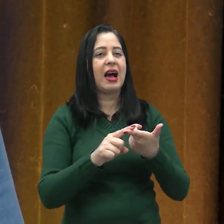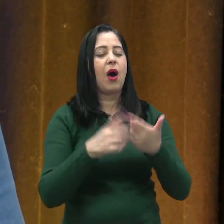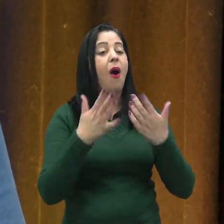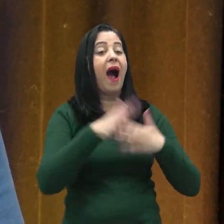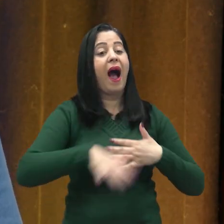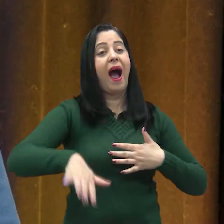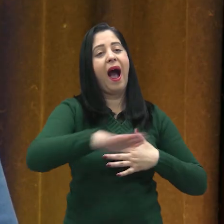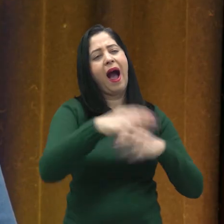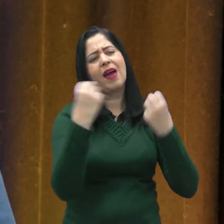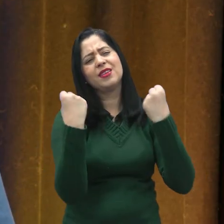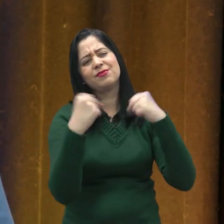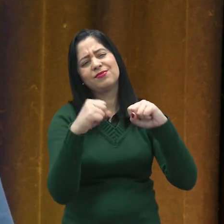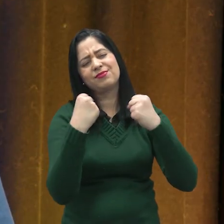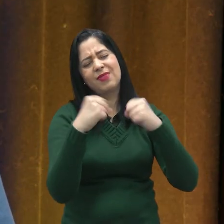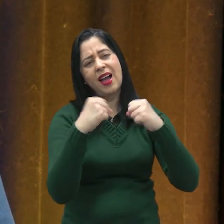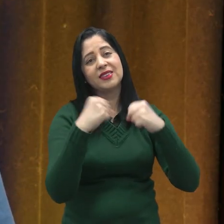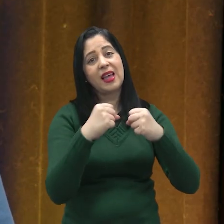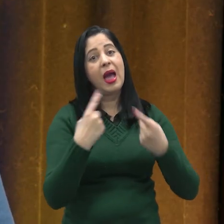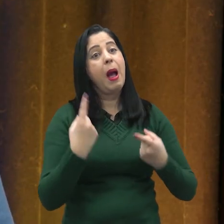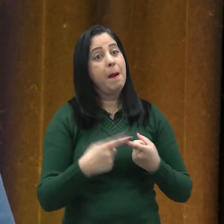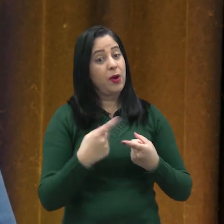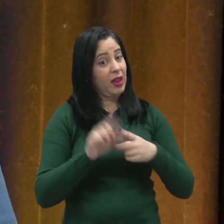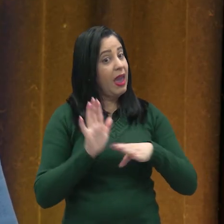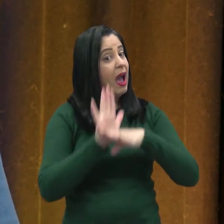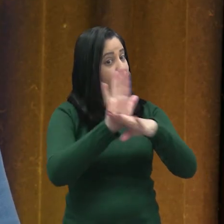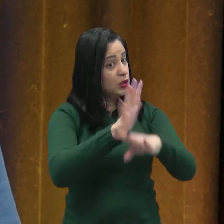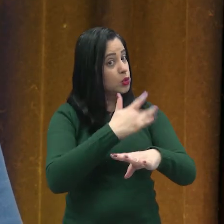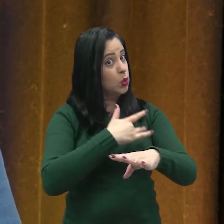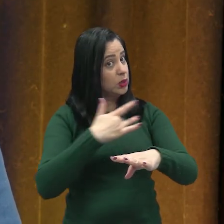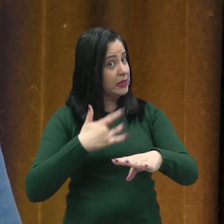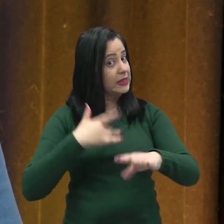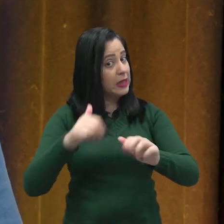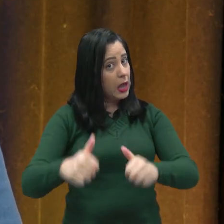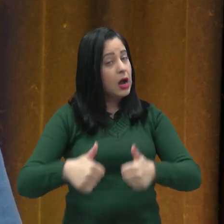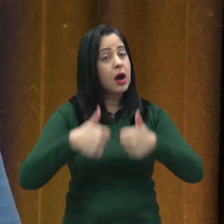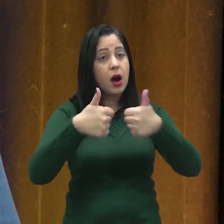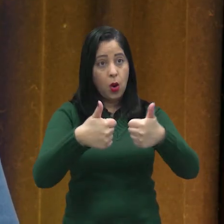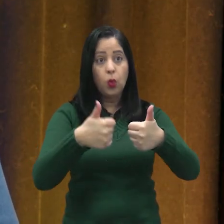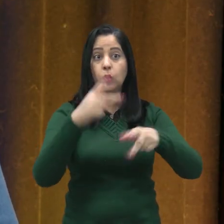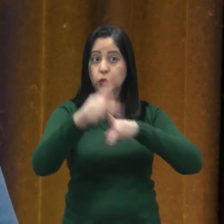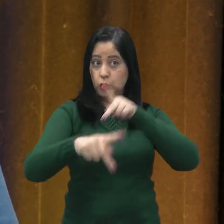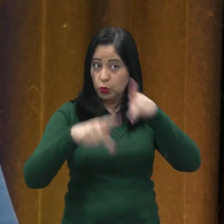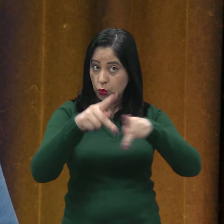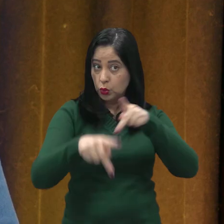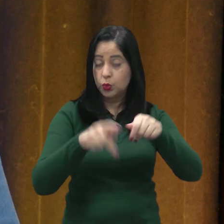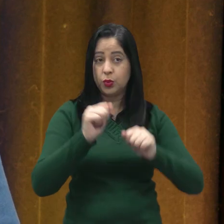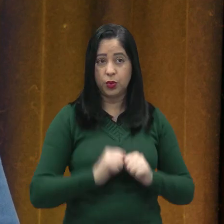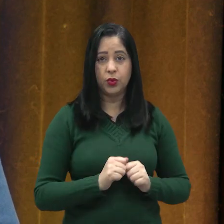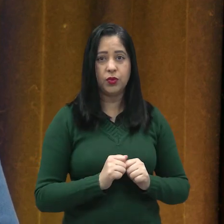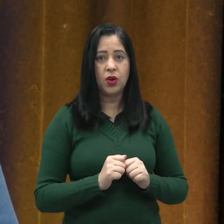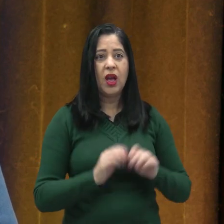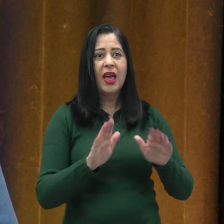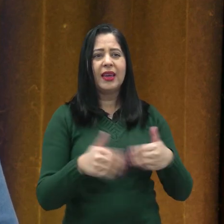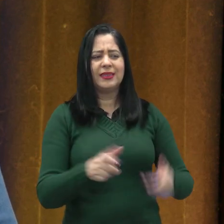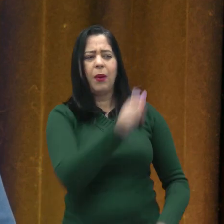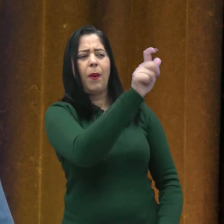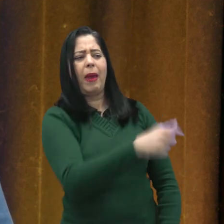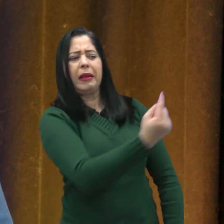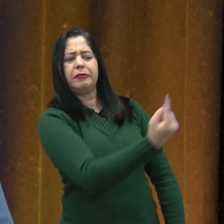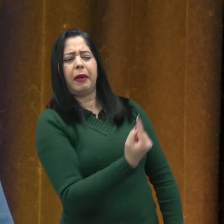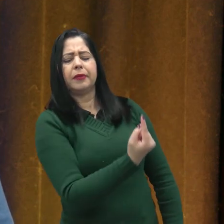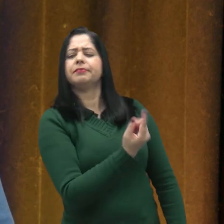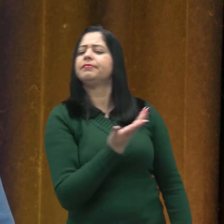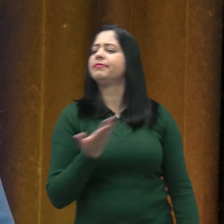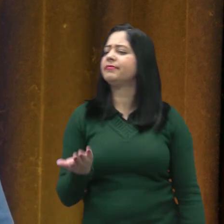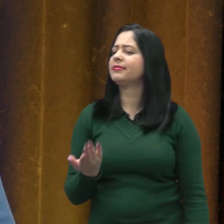atividade física, né? Entendendo o quanto isso ia ajudar na saúde, na qualidade de vida da população. E a partir daí, meu pai chegou para mim e